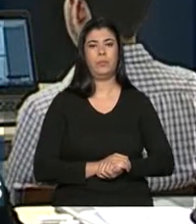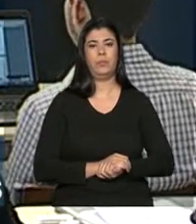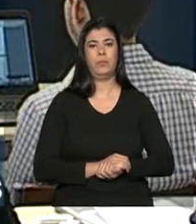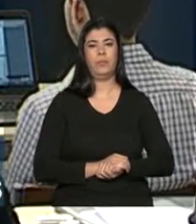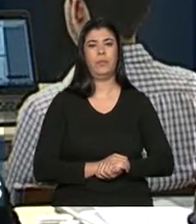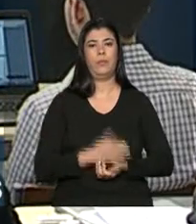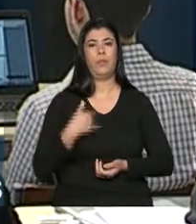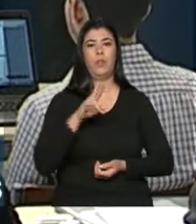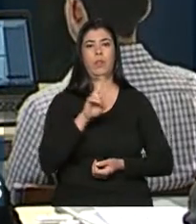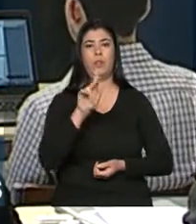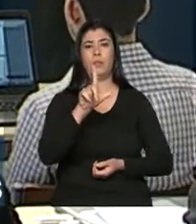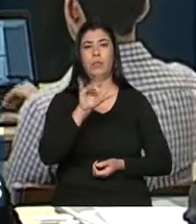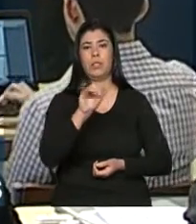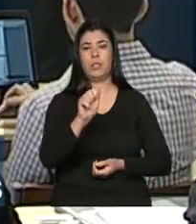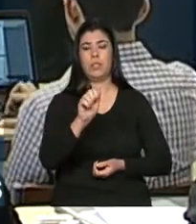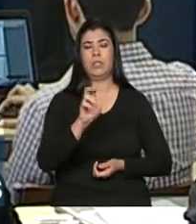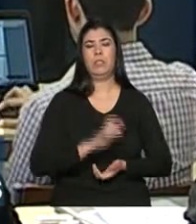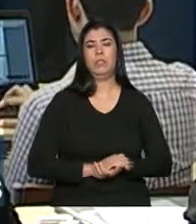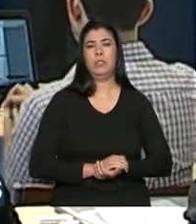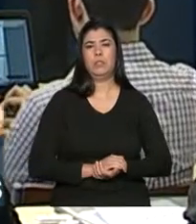Desculpa seu nome. Lia.